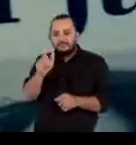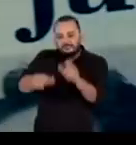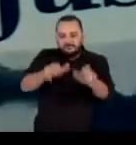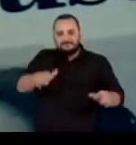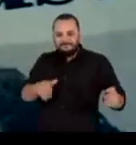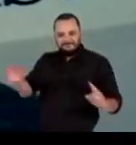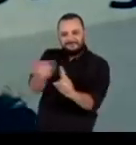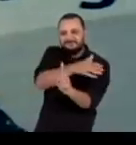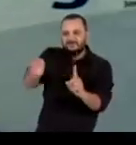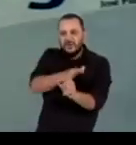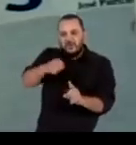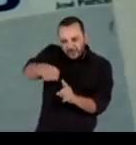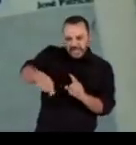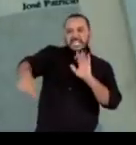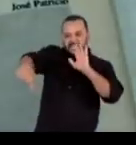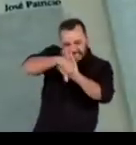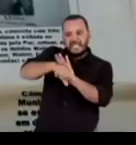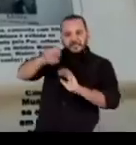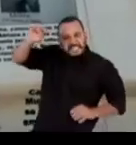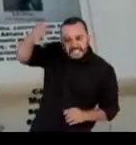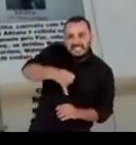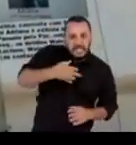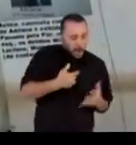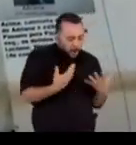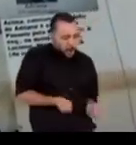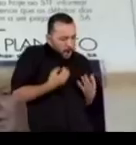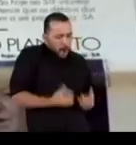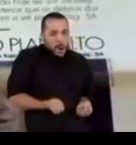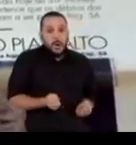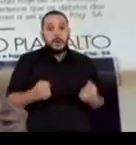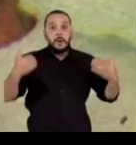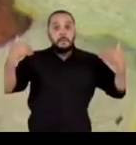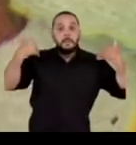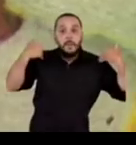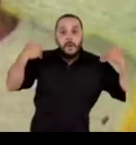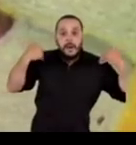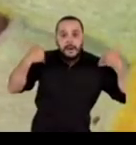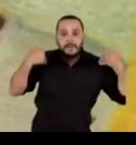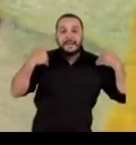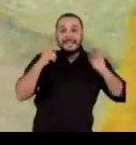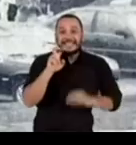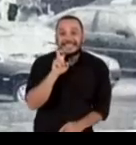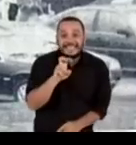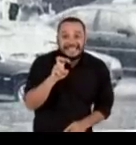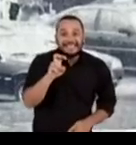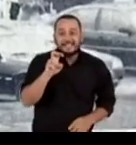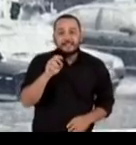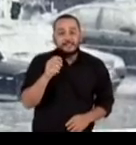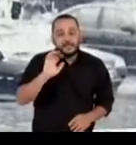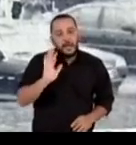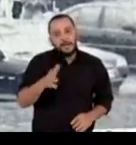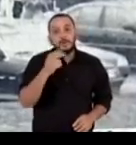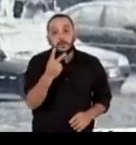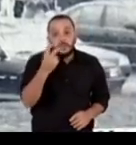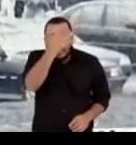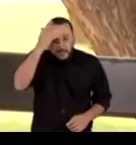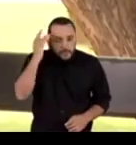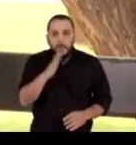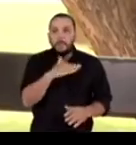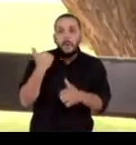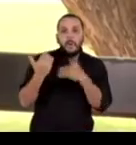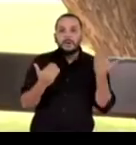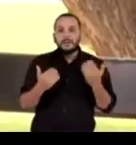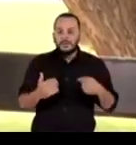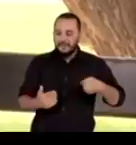o assalto no bar em Moema, bairro de classe média alta na capital paulista, que deixou 2 pessoas mortas. E eu, com 18 anos na época,